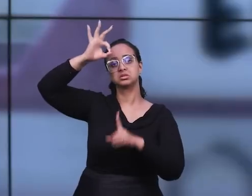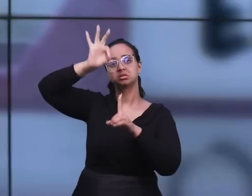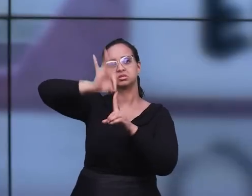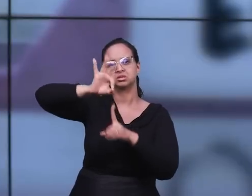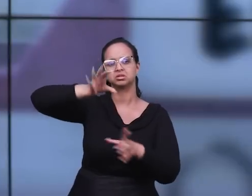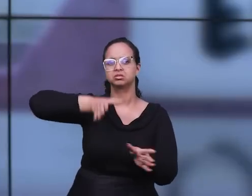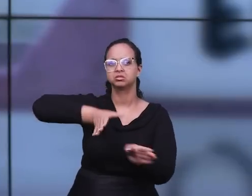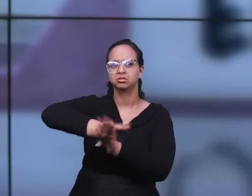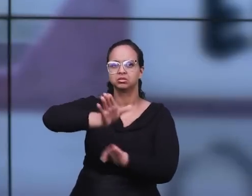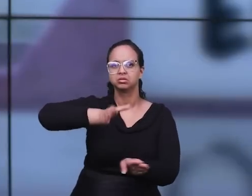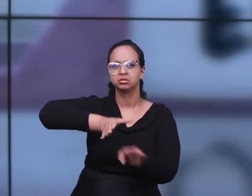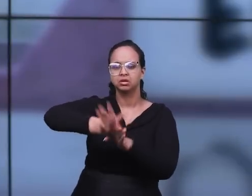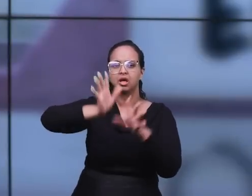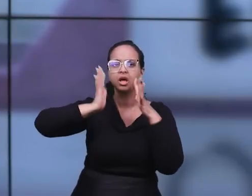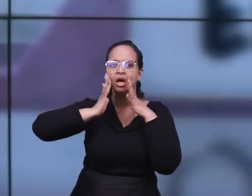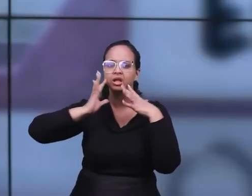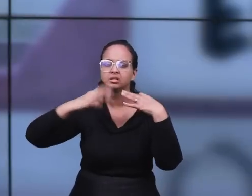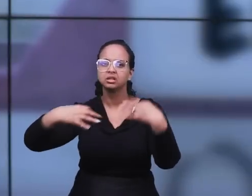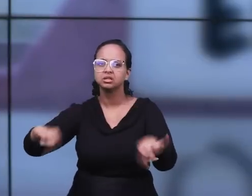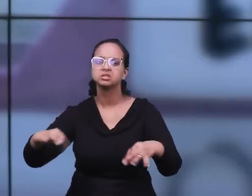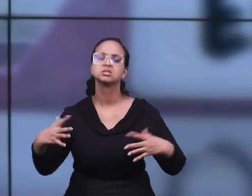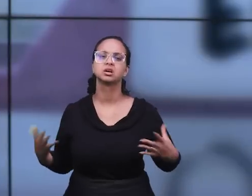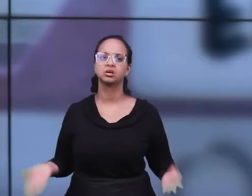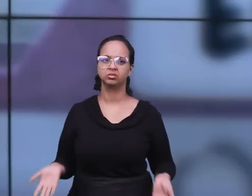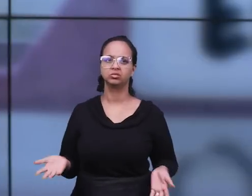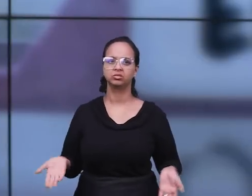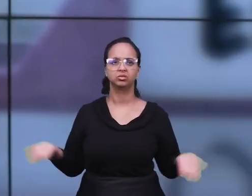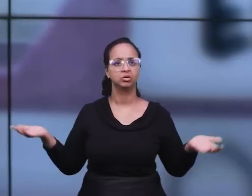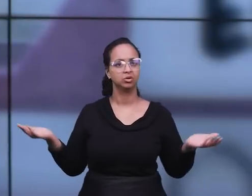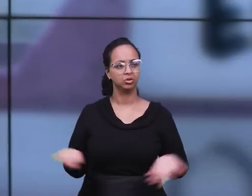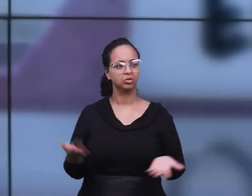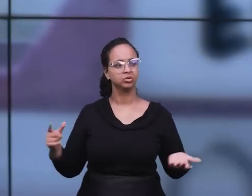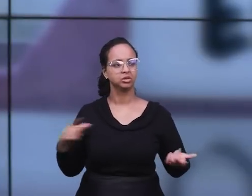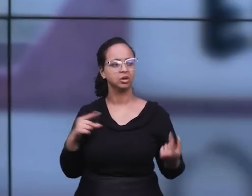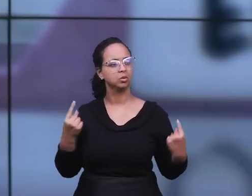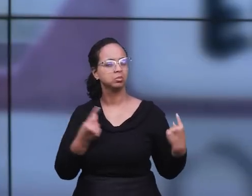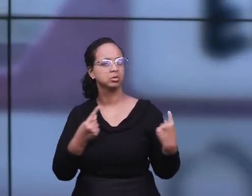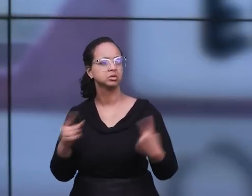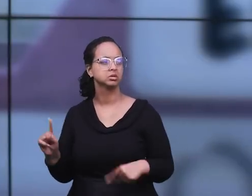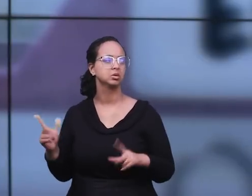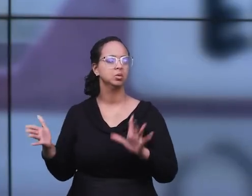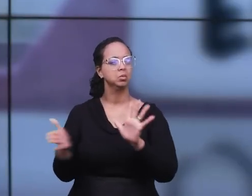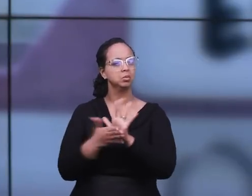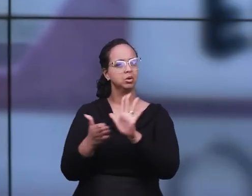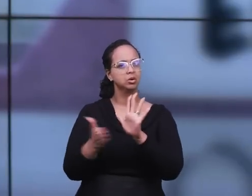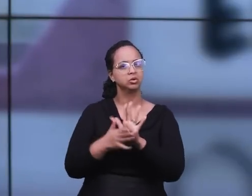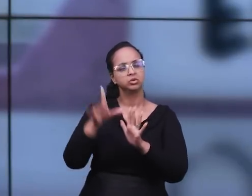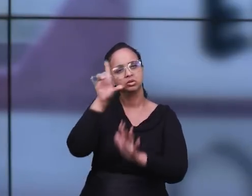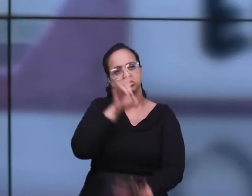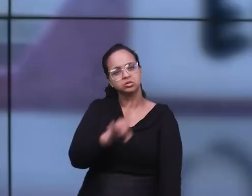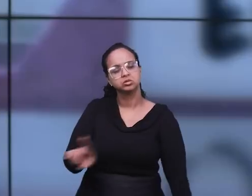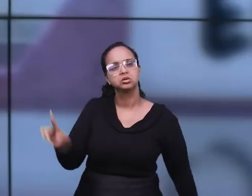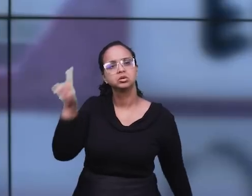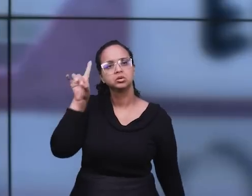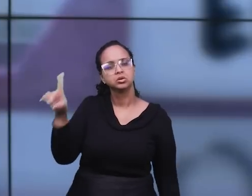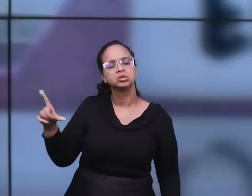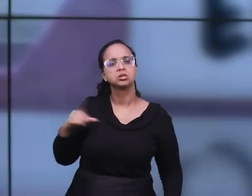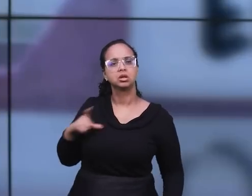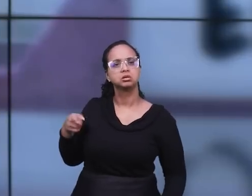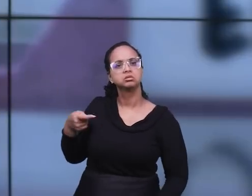Espírito Santo nos alerta a manter atenção às narrativas que fazem oposição ao projeto do Senhor e